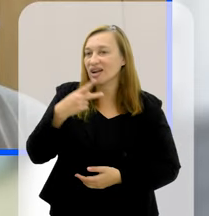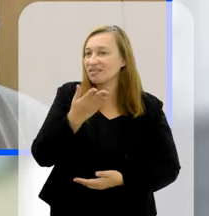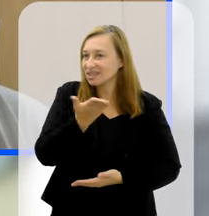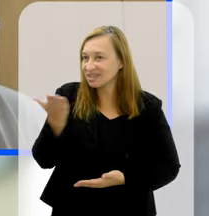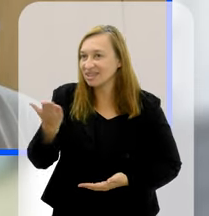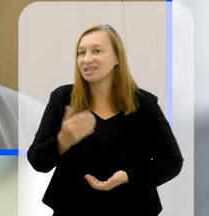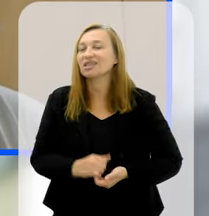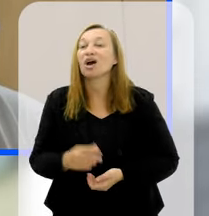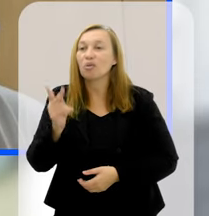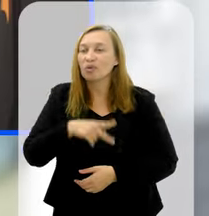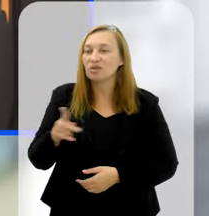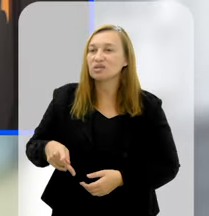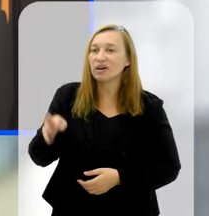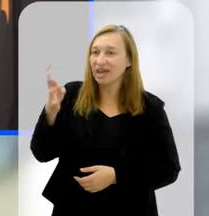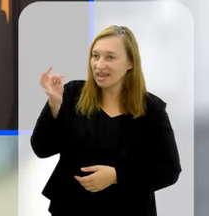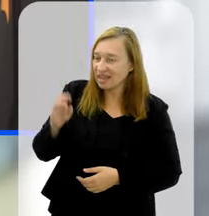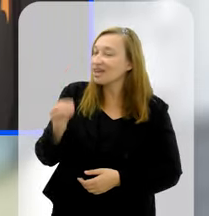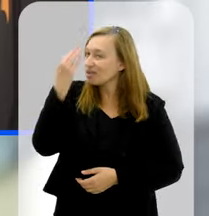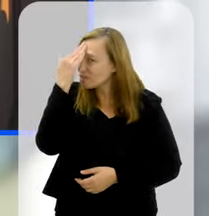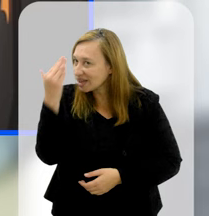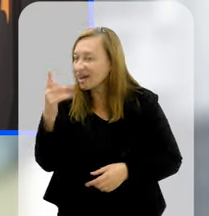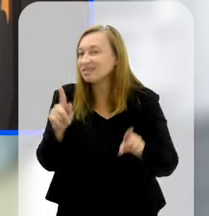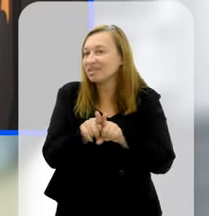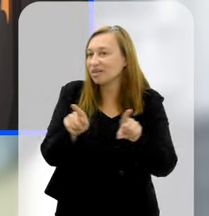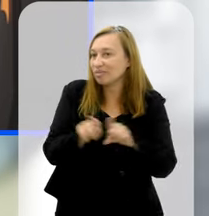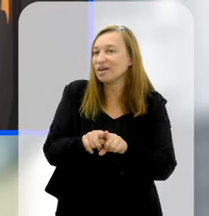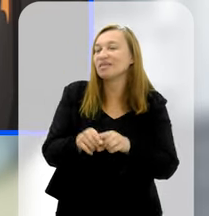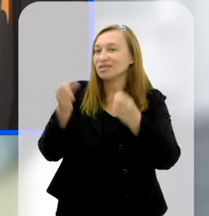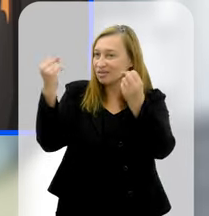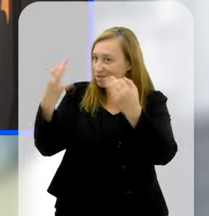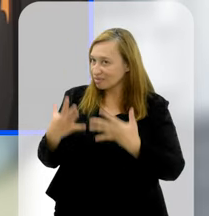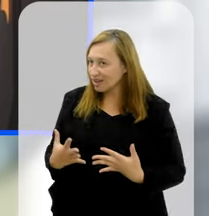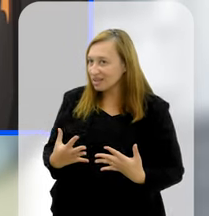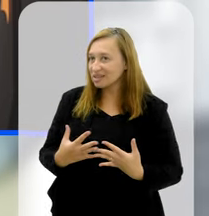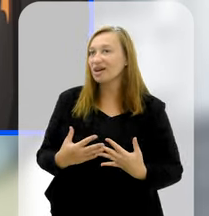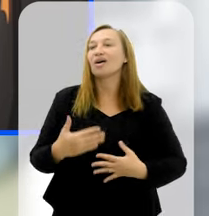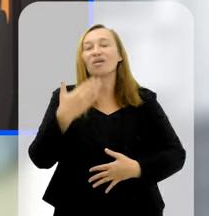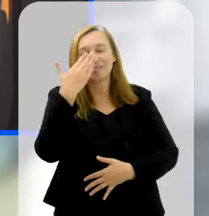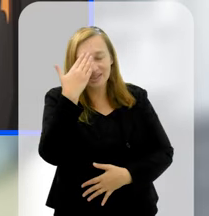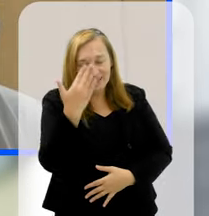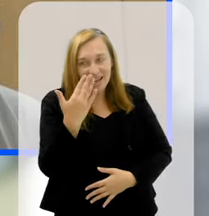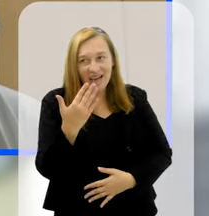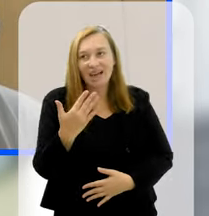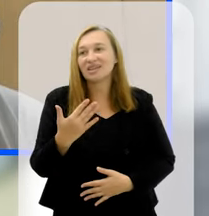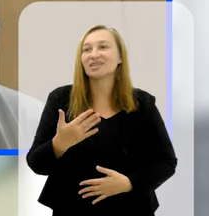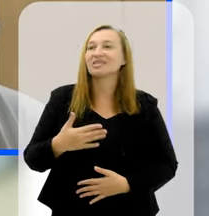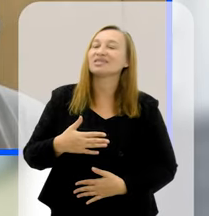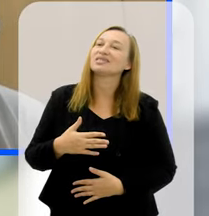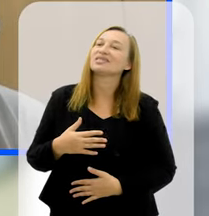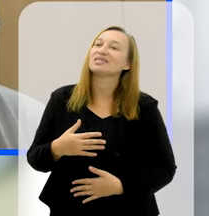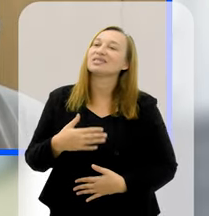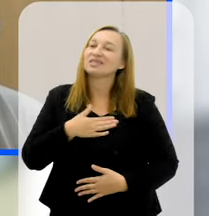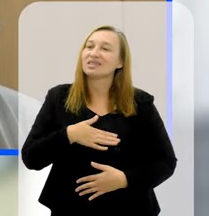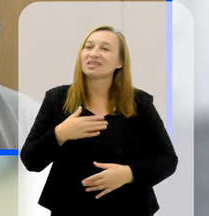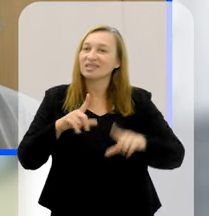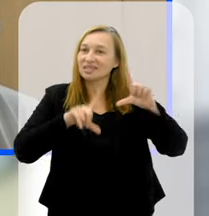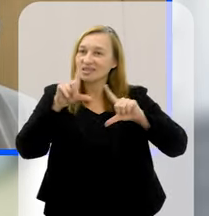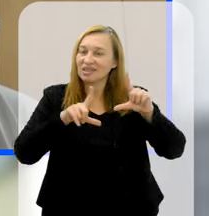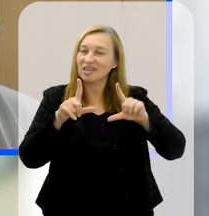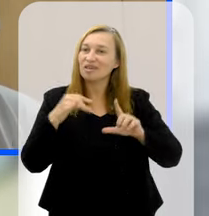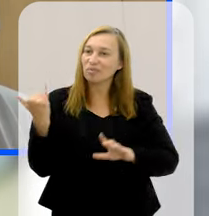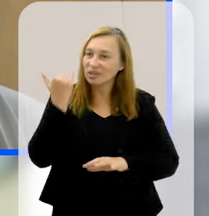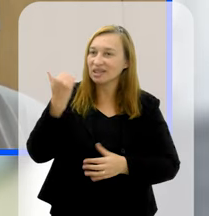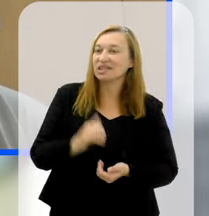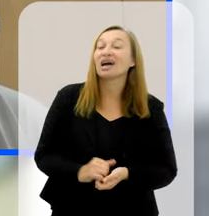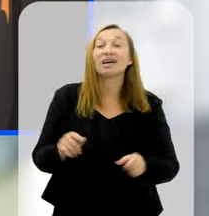um prazer falar com vocês. Professor Renato Veras, muito obrigado também pelos seus esclarecimentos. Foi um prazer participar do programa,